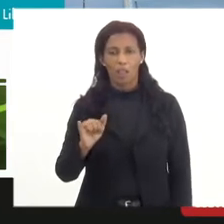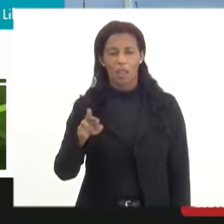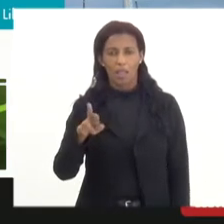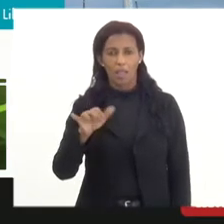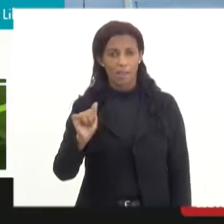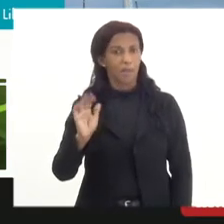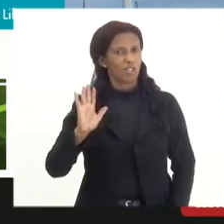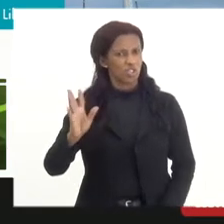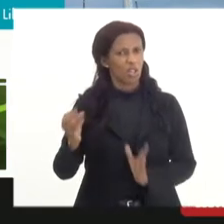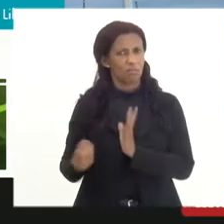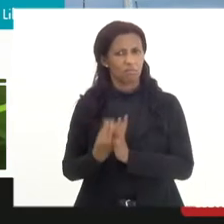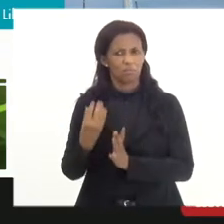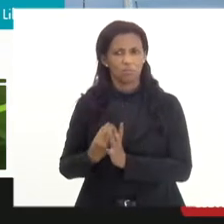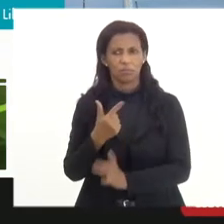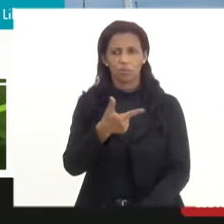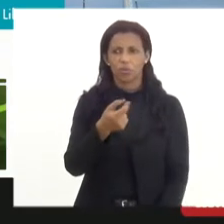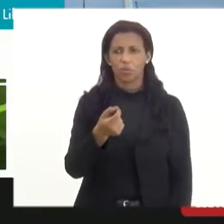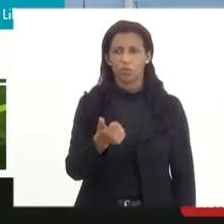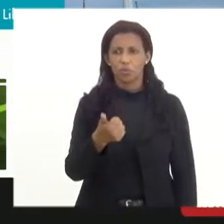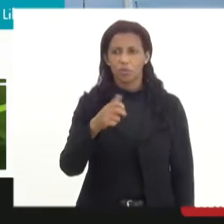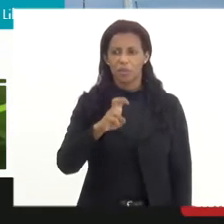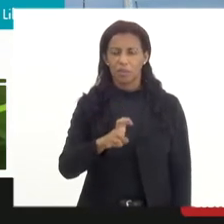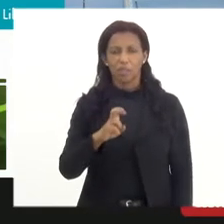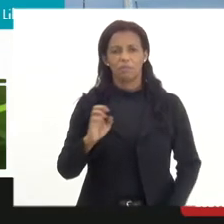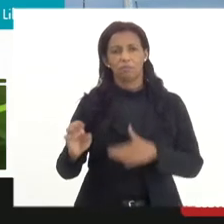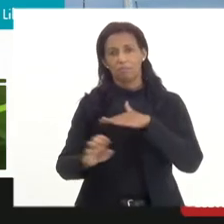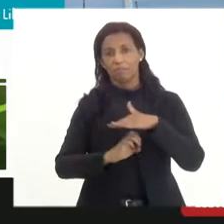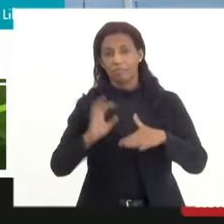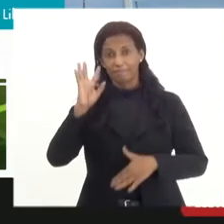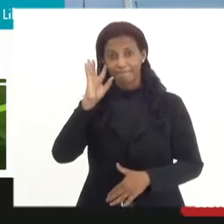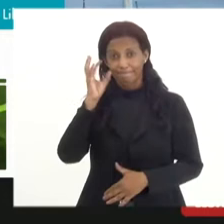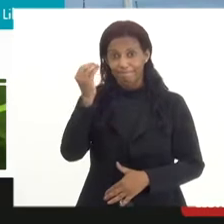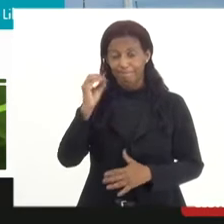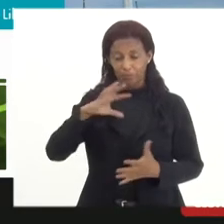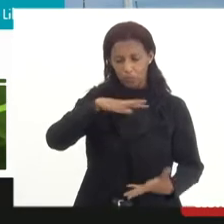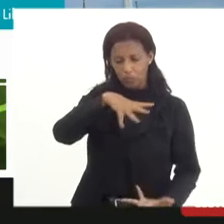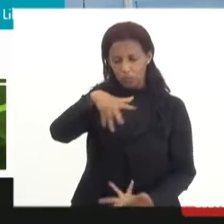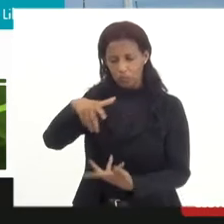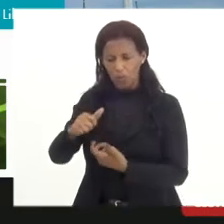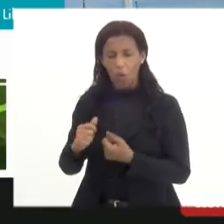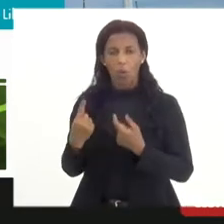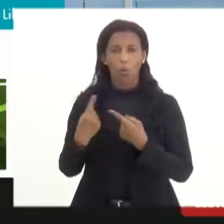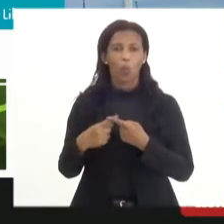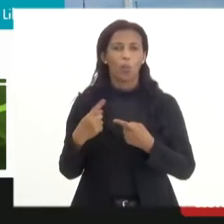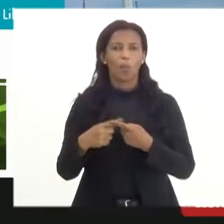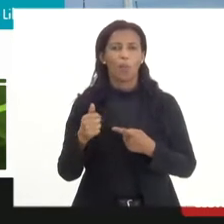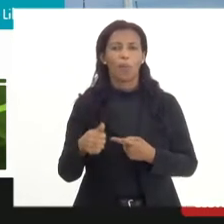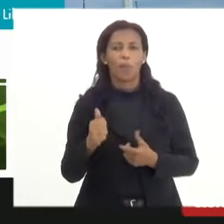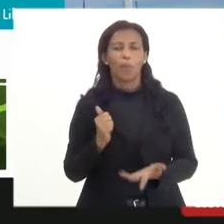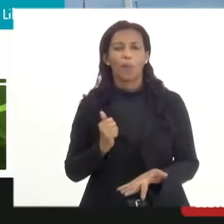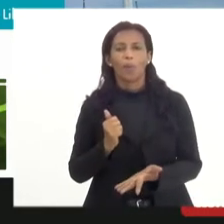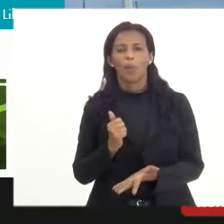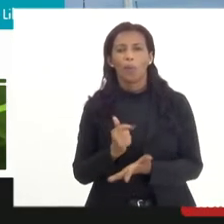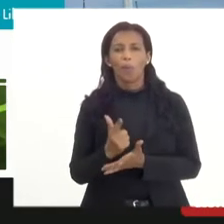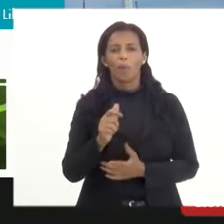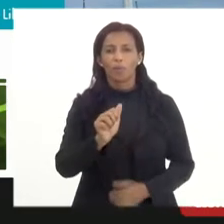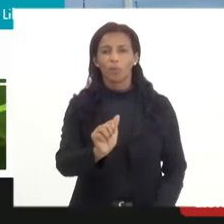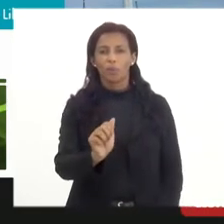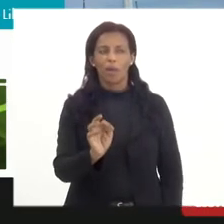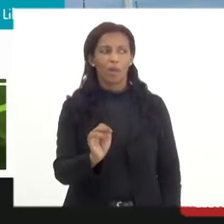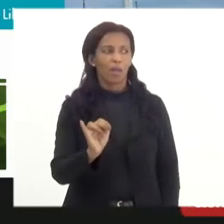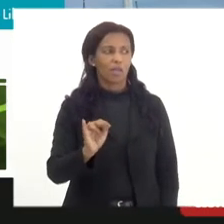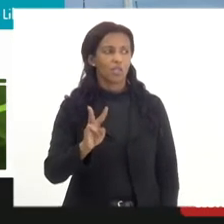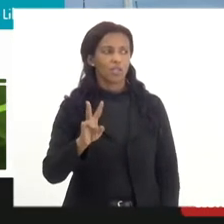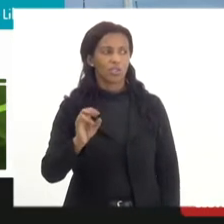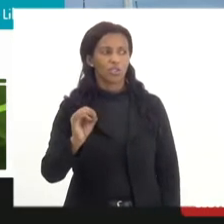Mero. Em 2015, a empresa tomou uma decisão global com um reflexo grande no Brasil, que foi a compra dos ativos de exploração e